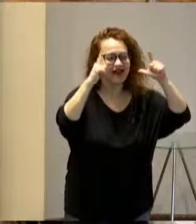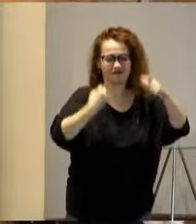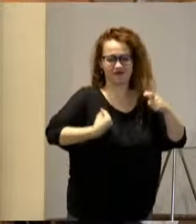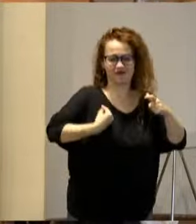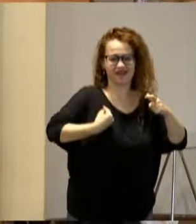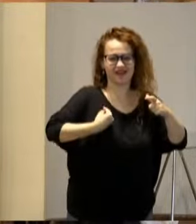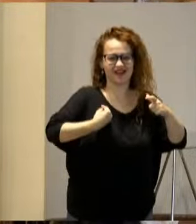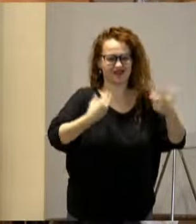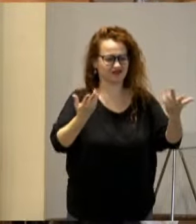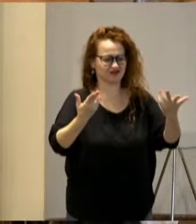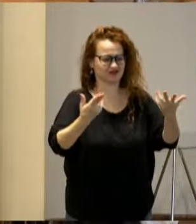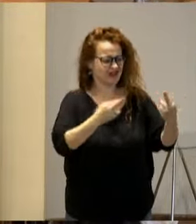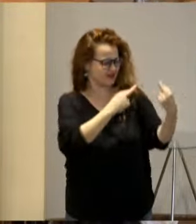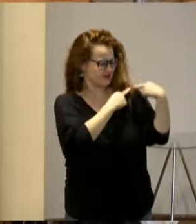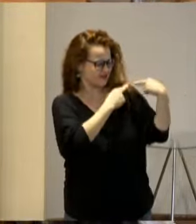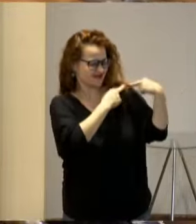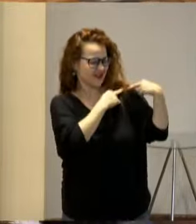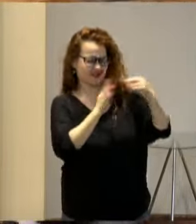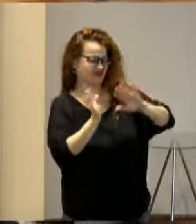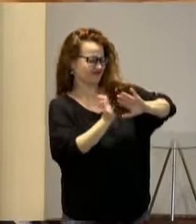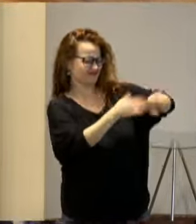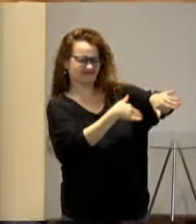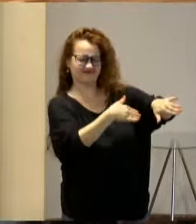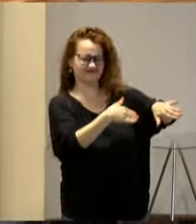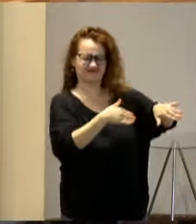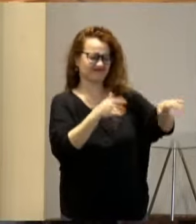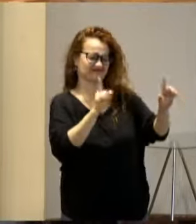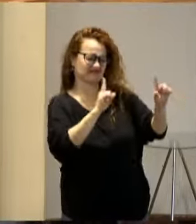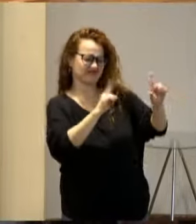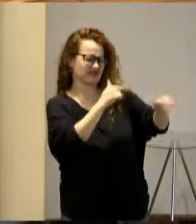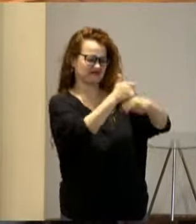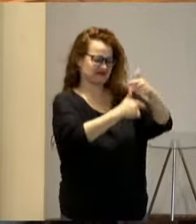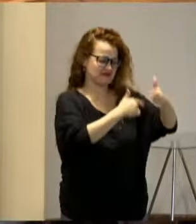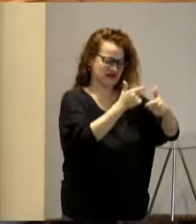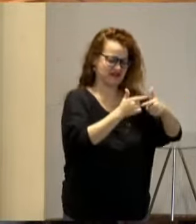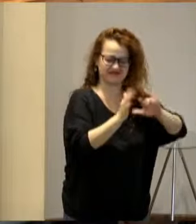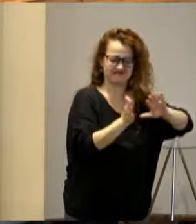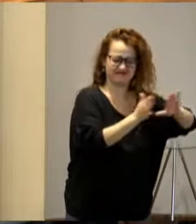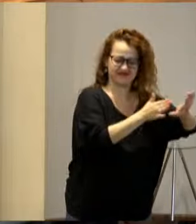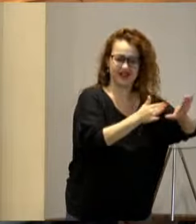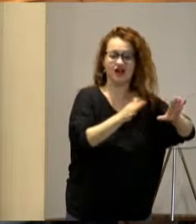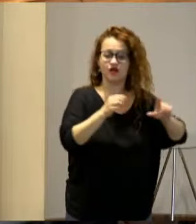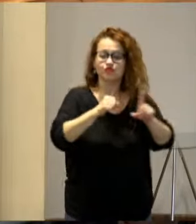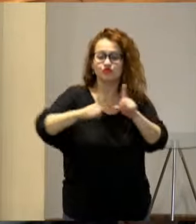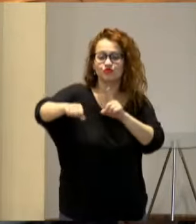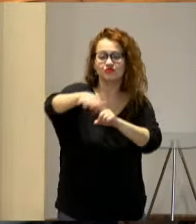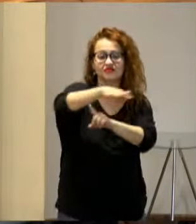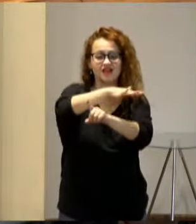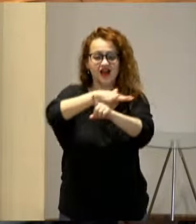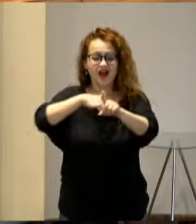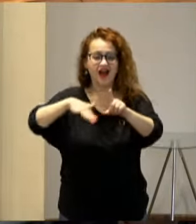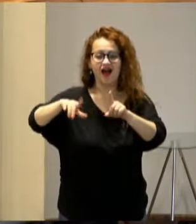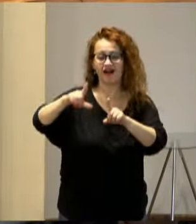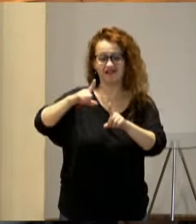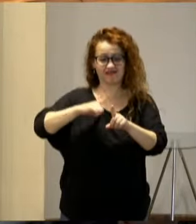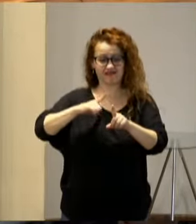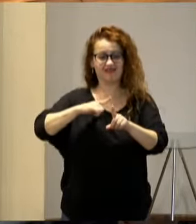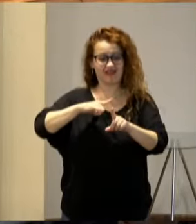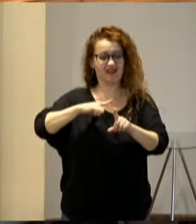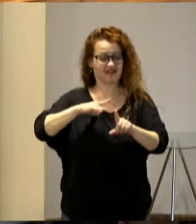Sai desse compromisso, não vai no desserviço, se o social tem dono,